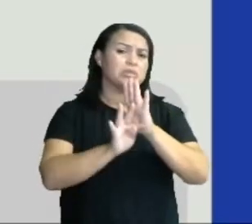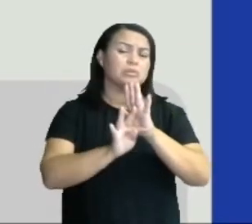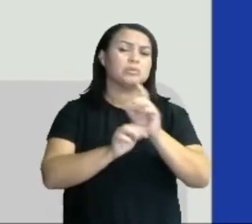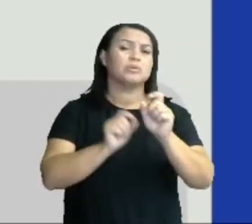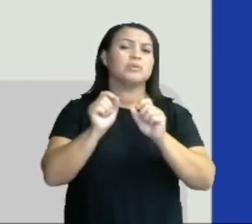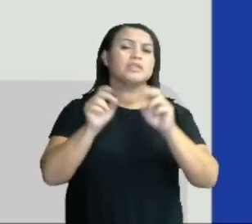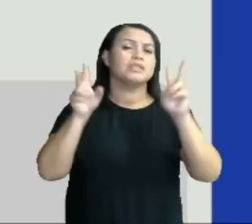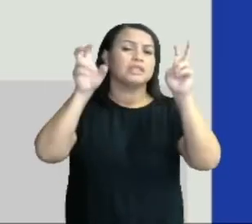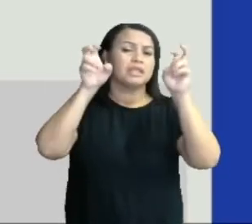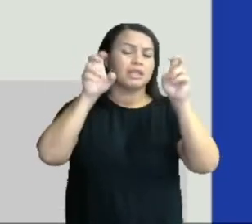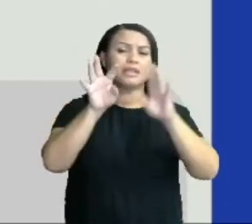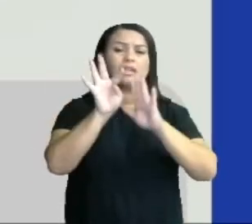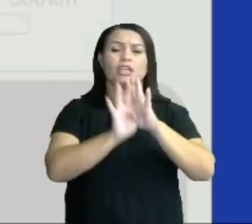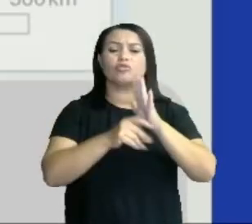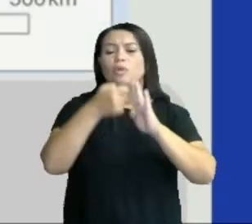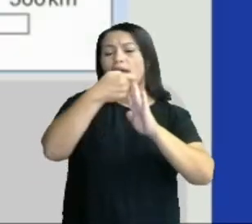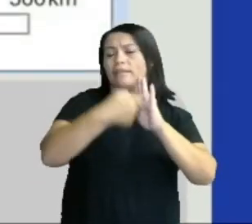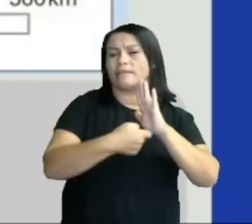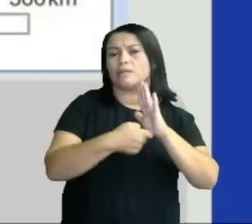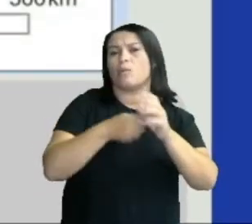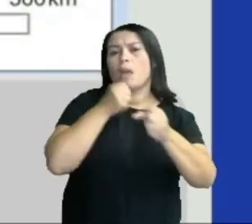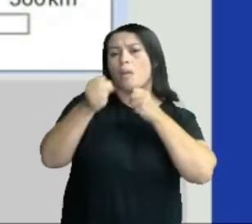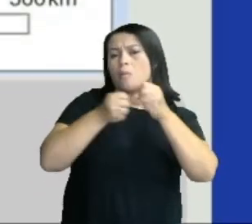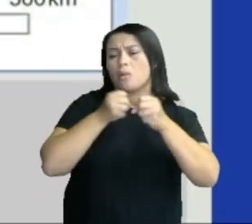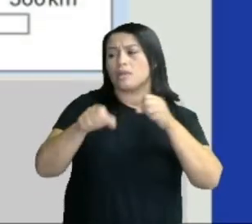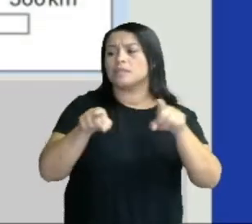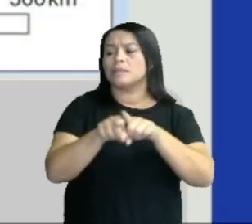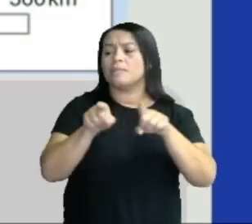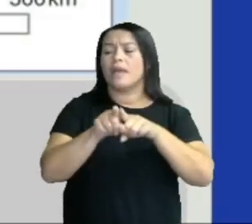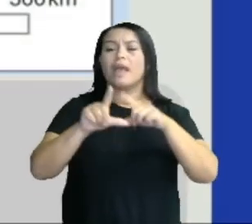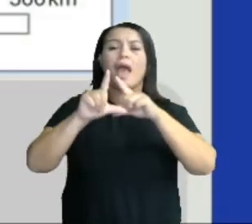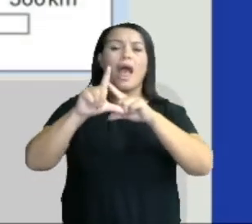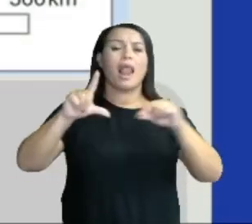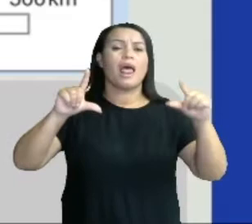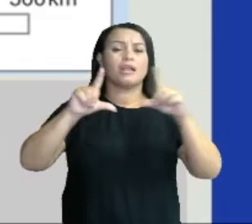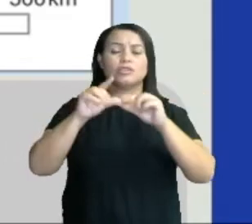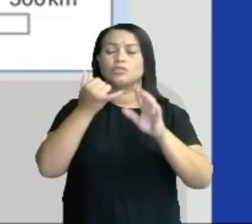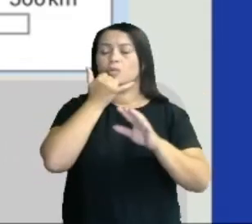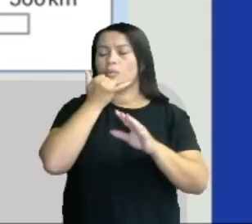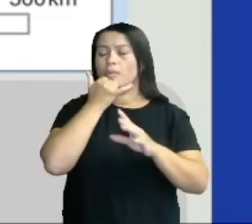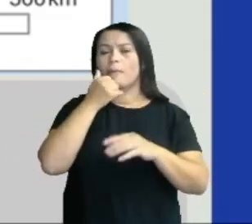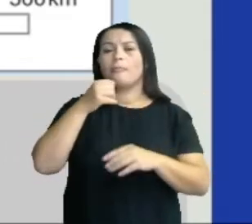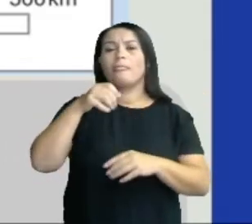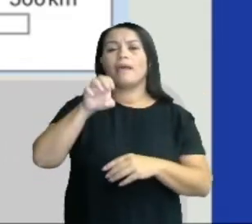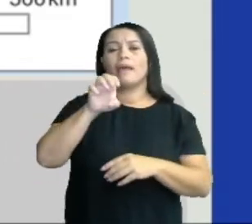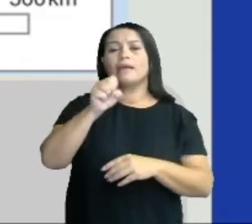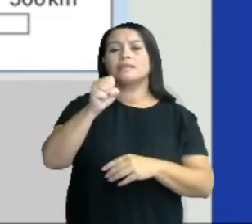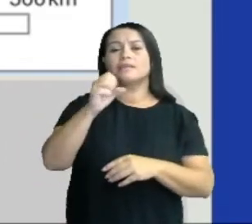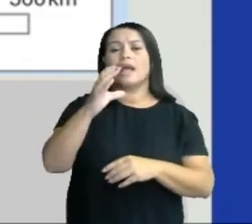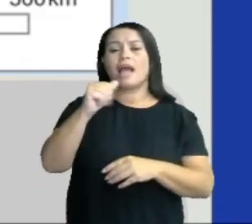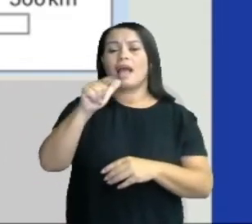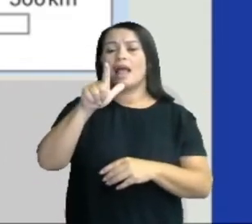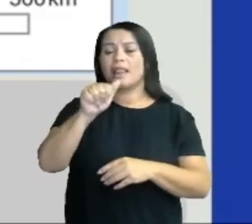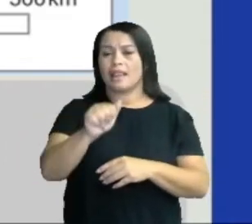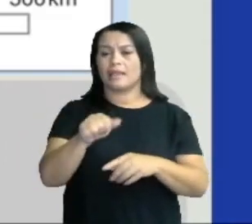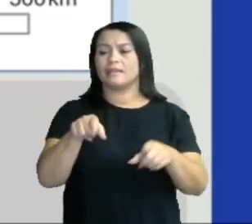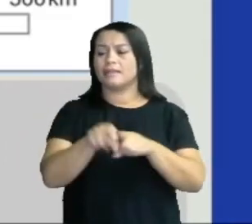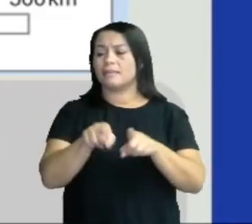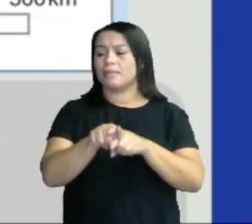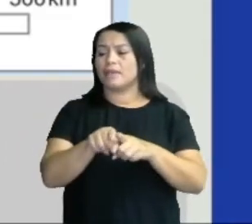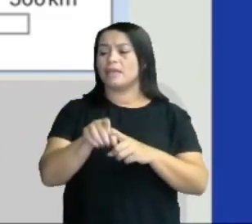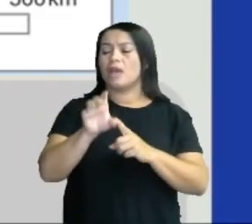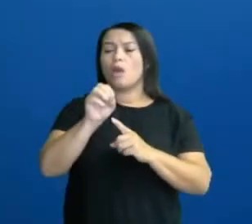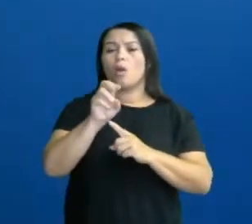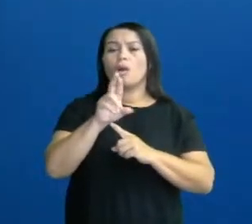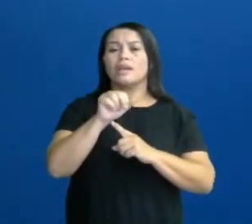seja, né, de uma reportagem. A legenda a escala e a orientação.